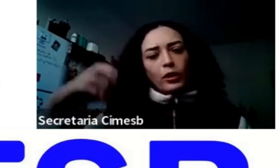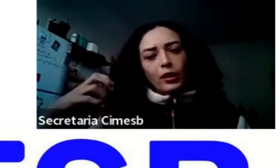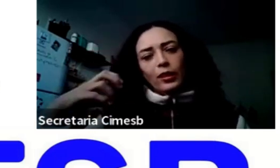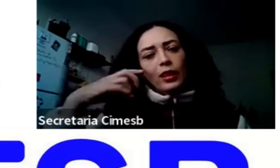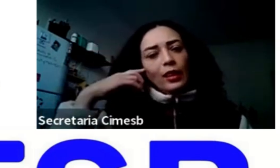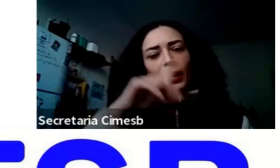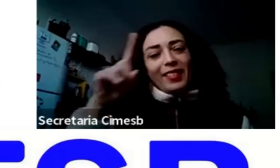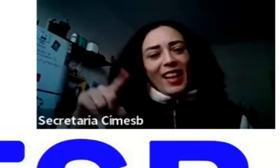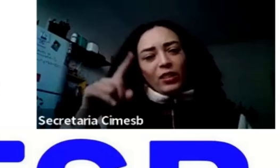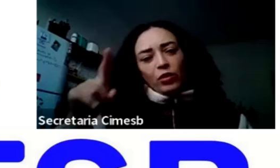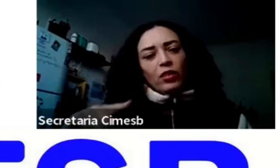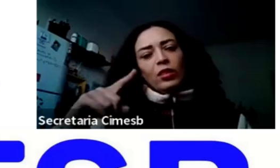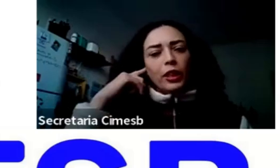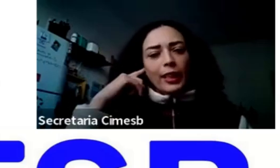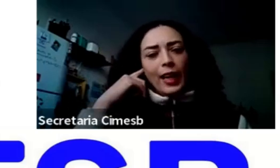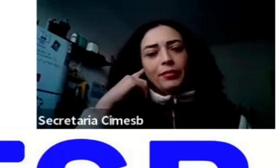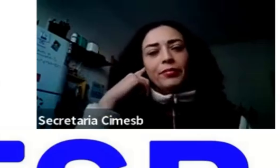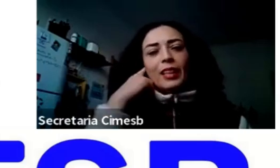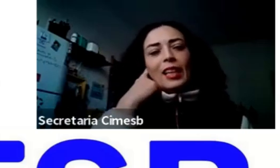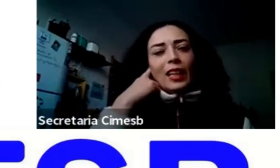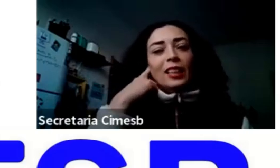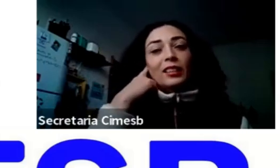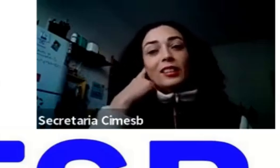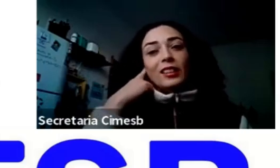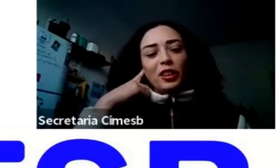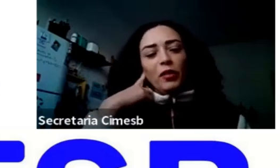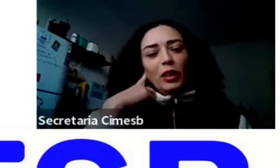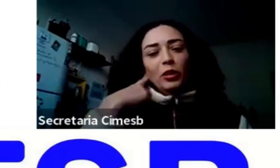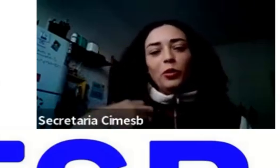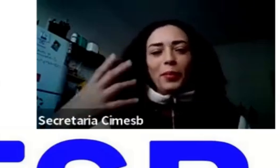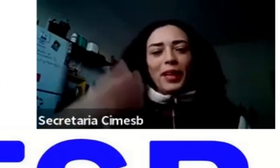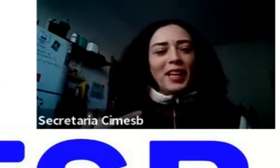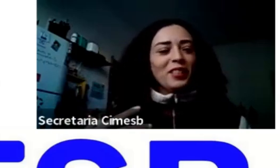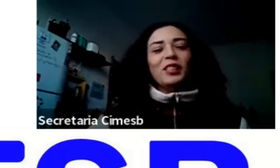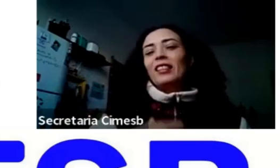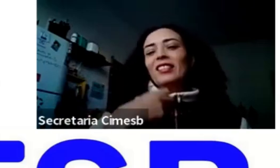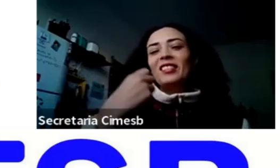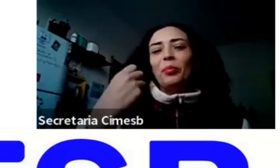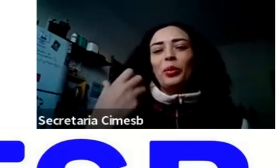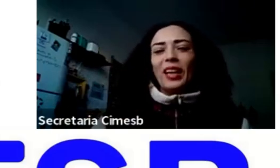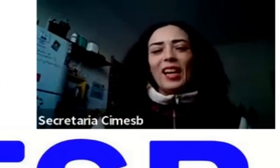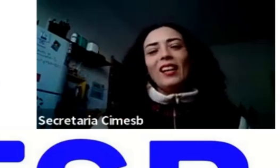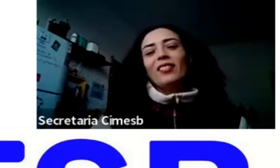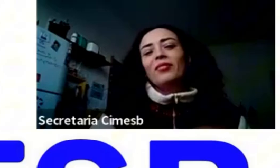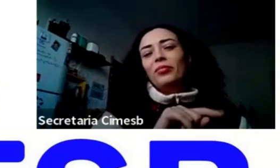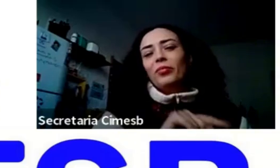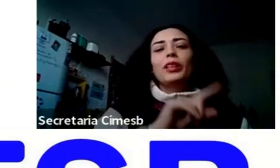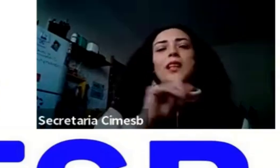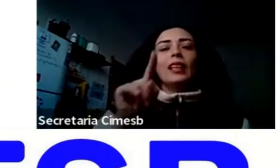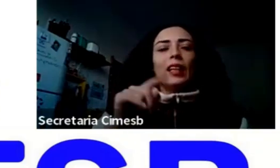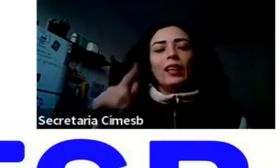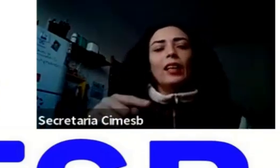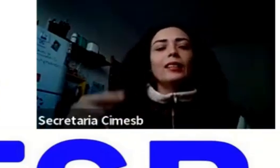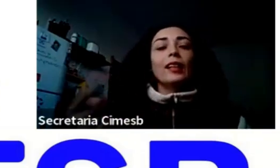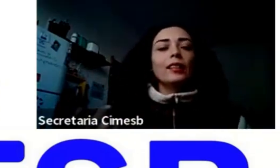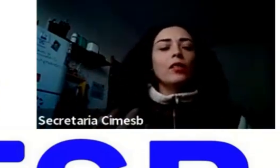totalmente distorcida. Tem um atraso para chegar. E aí, às vezes, o aluno não aprende. Por quê?